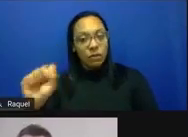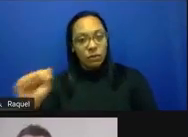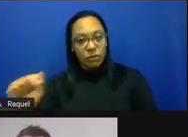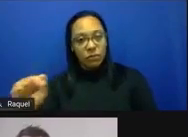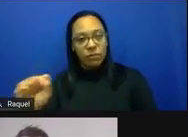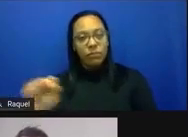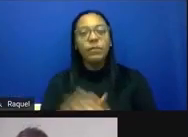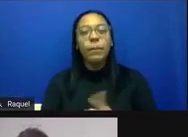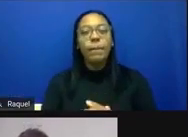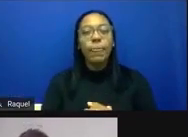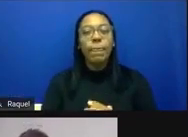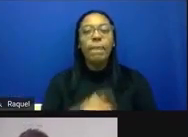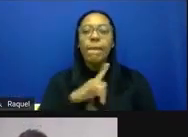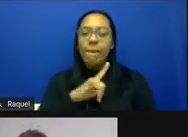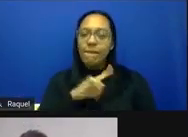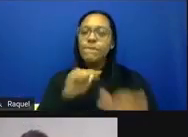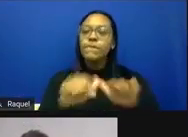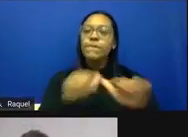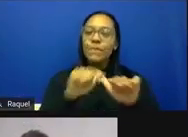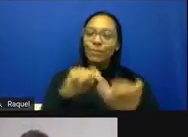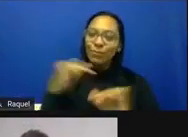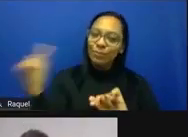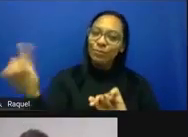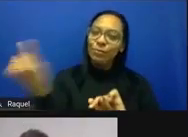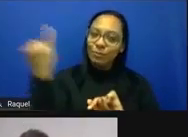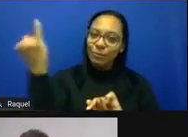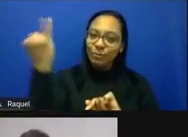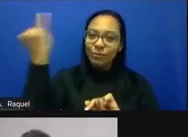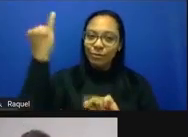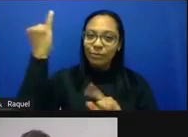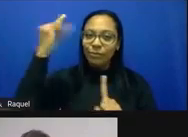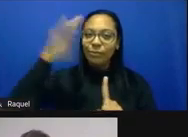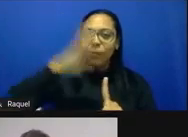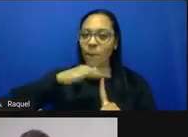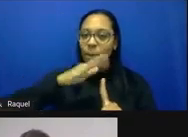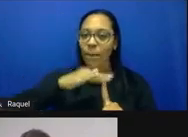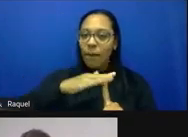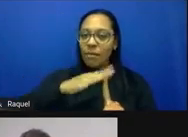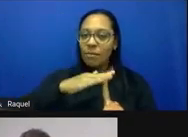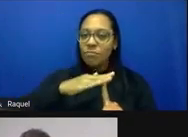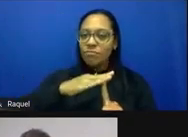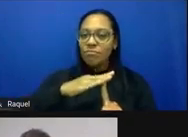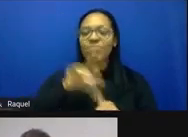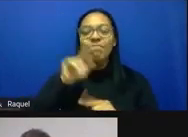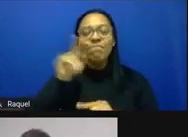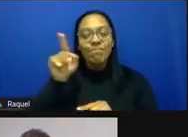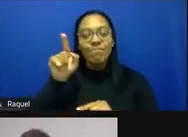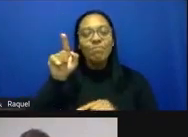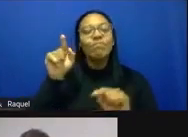um trabalho muito importante no Paraná, relacionado a esse assunto.